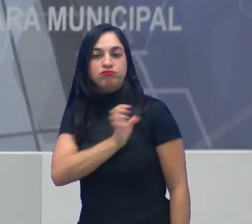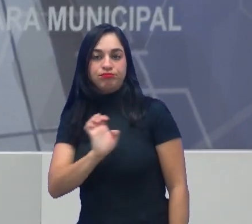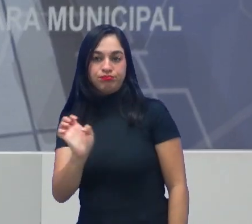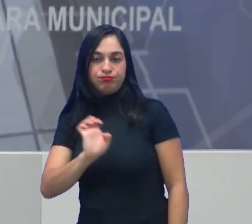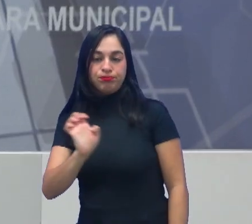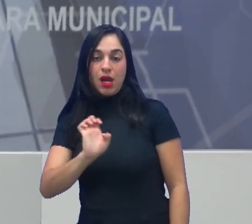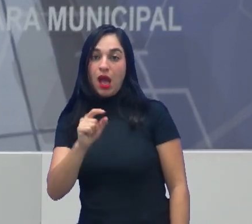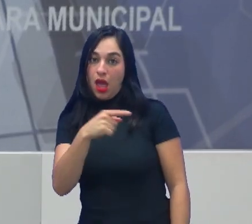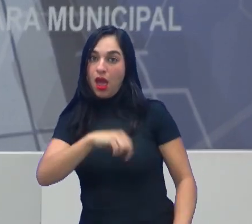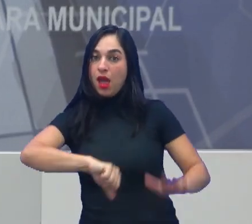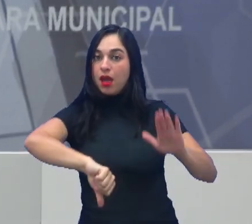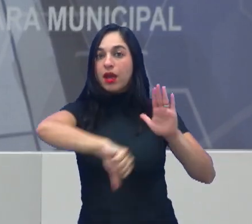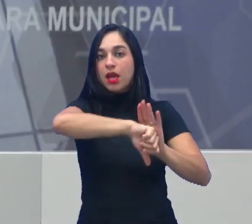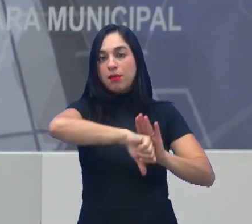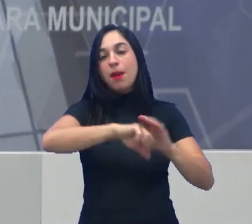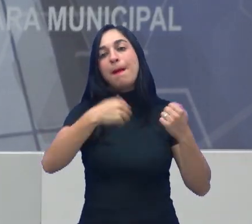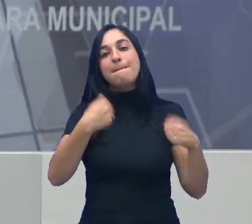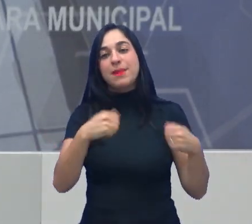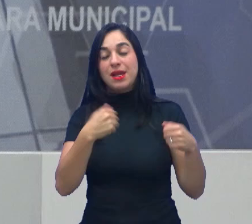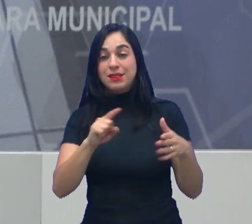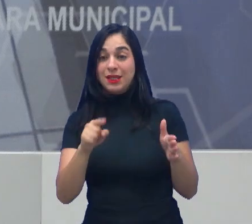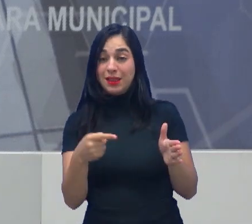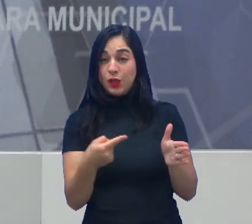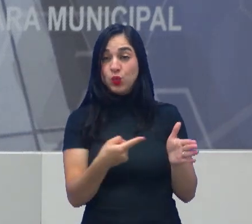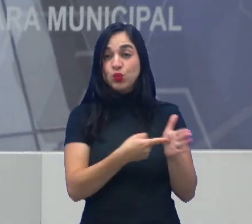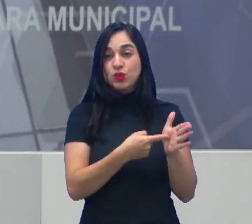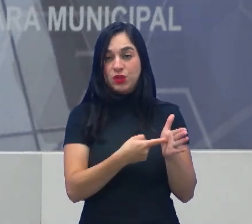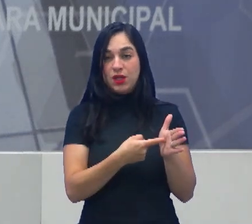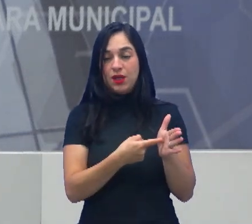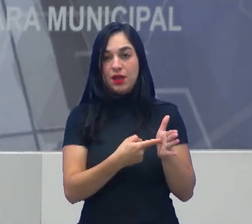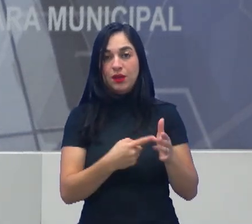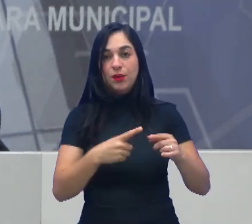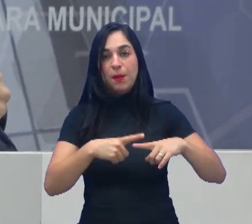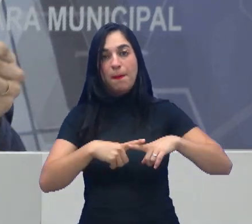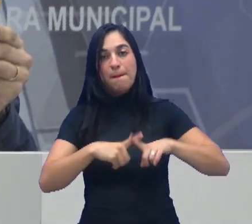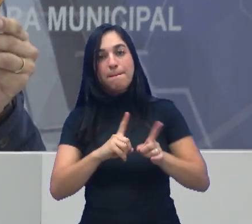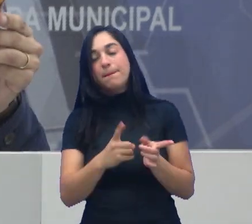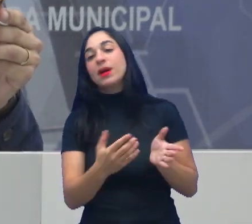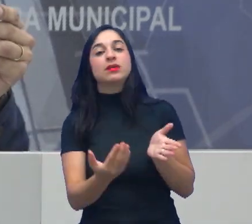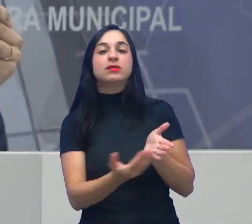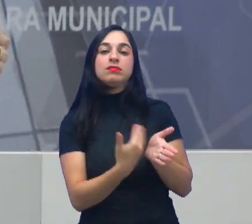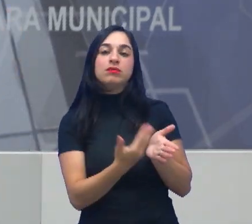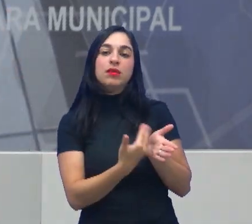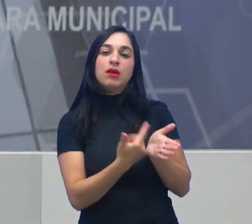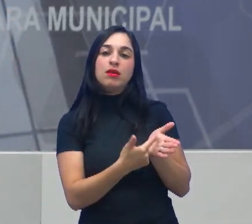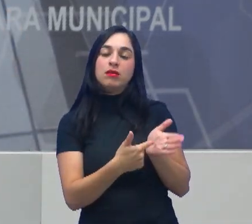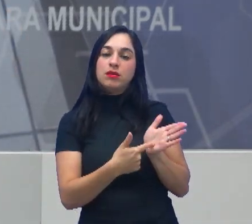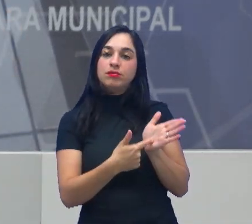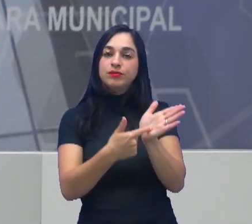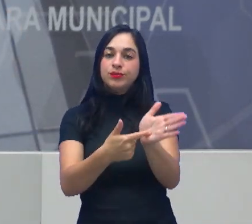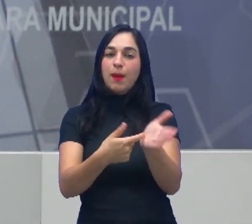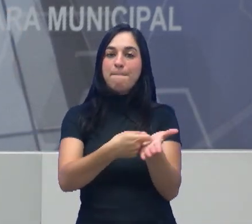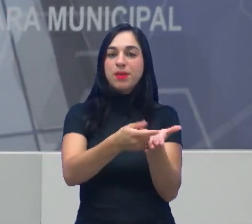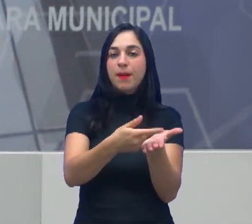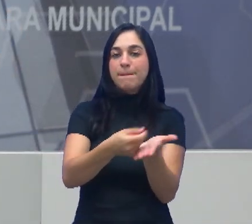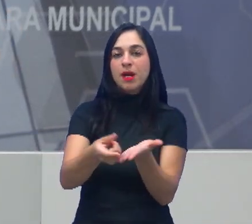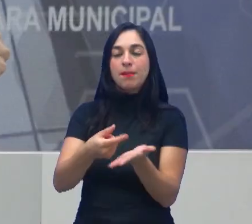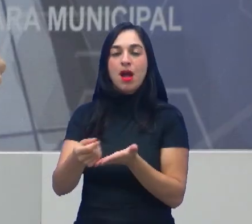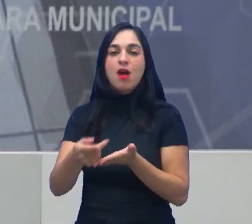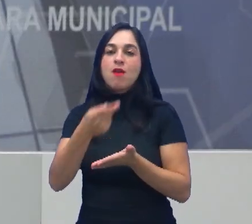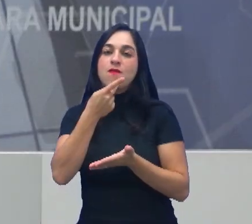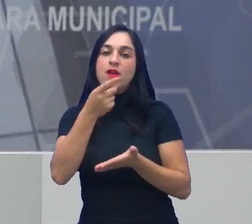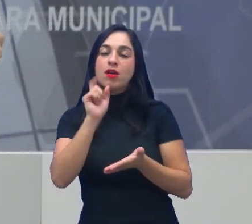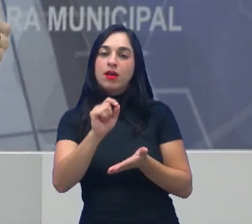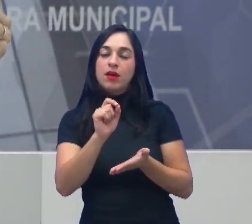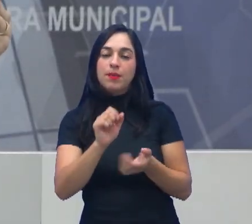Mas aqui, a cartilha que foi oferecida fala para procurar, para que a pessoa que